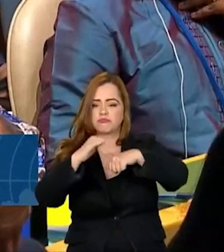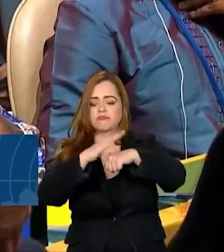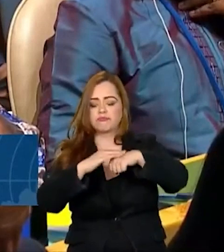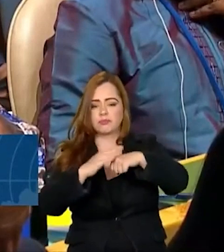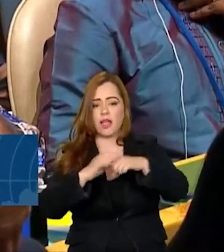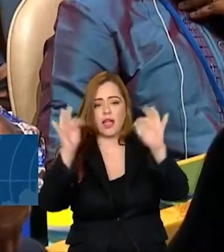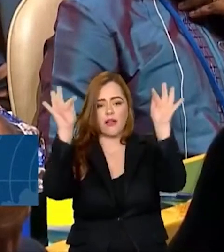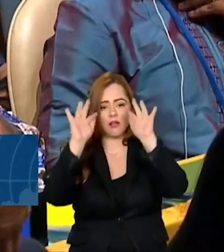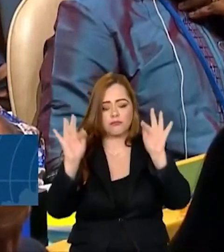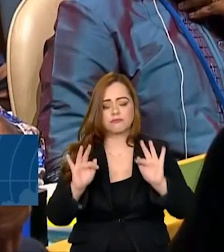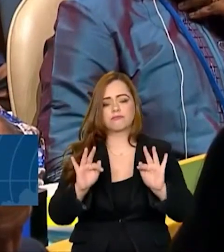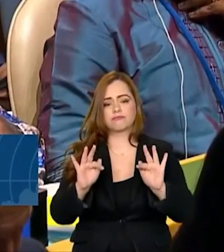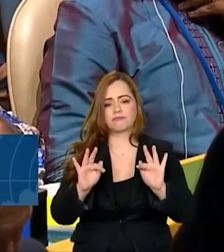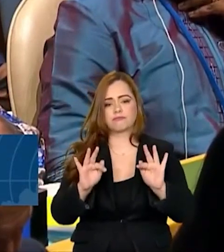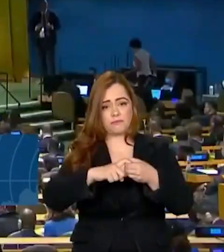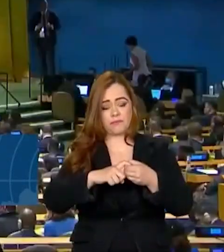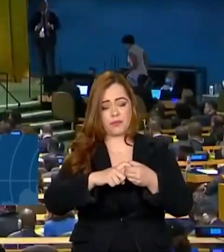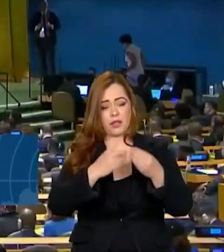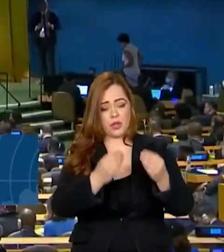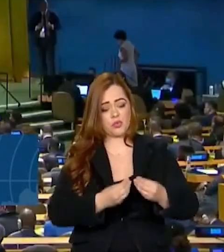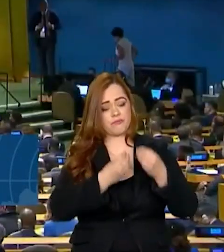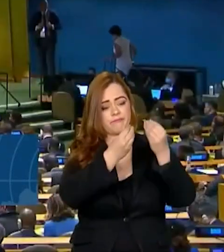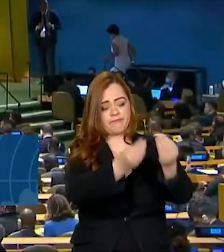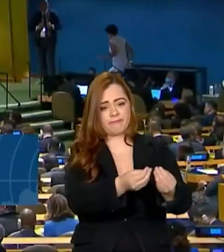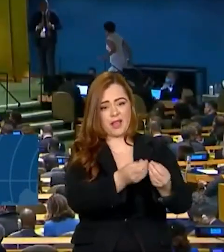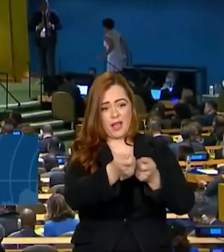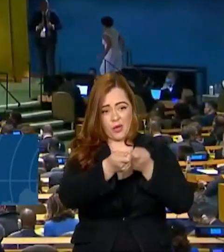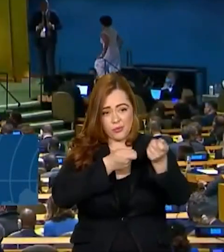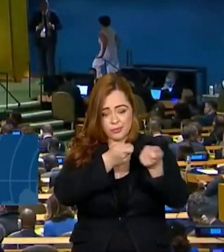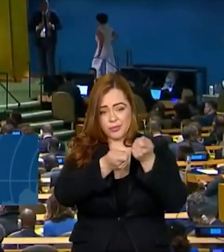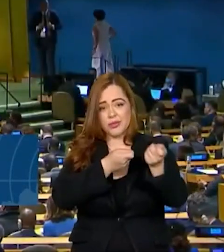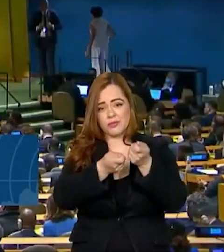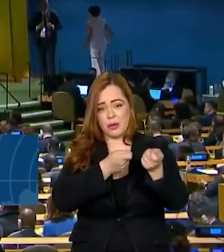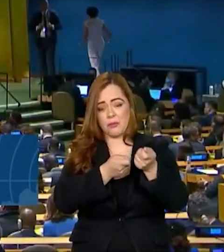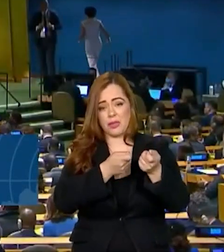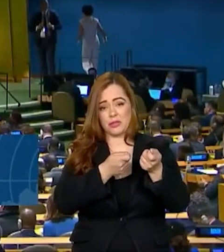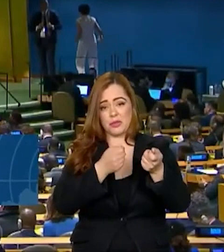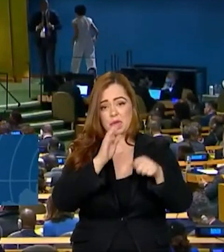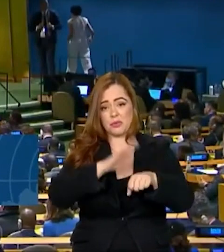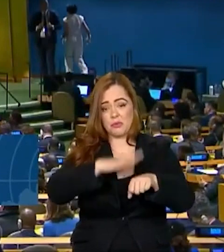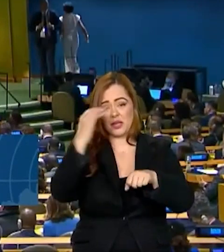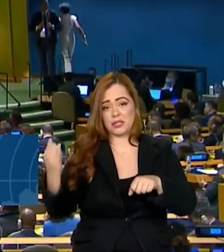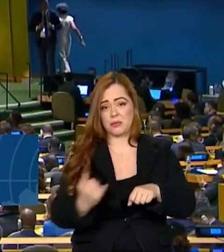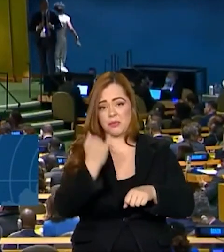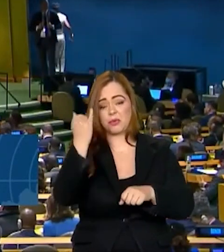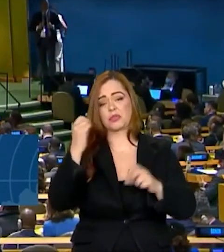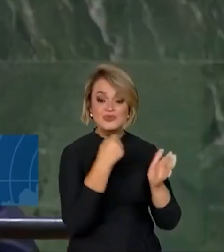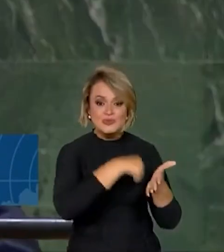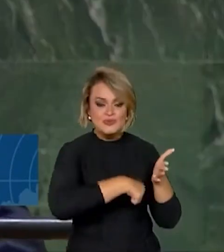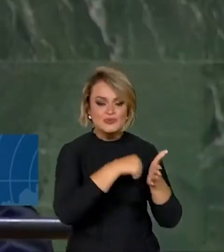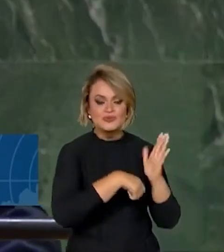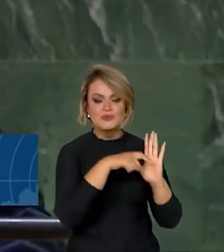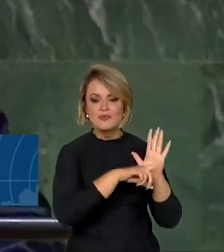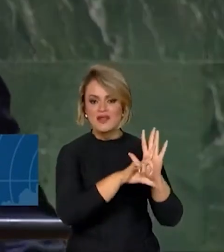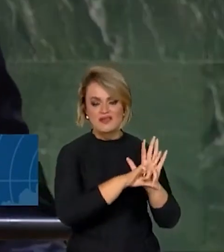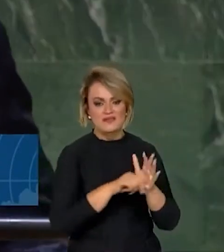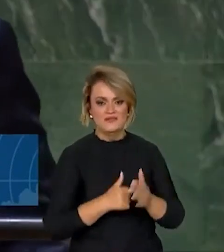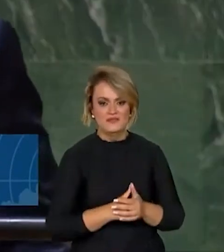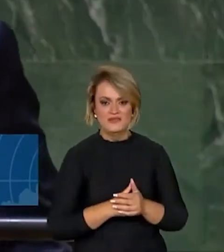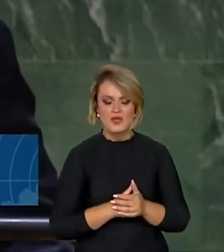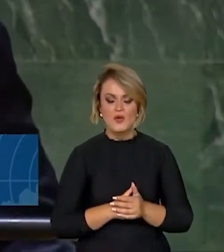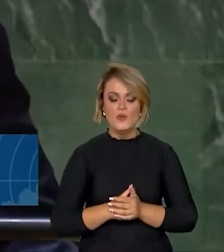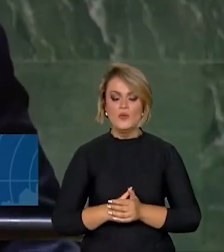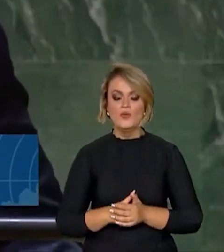volta para dar a sua devida contribuição ao enfrentamento dos principais desafios globais. Ao